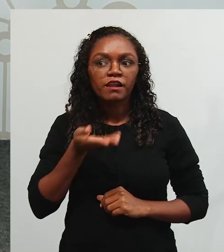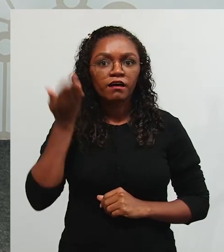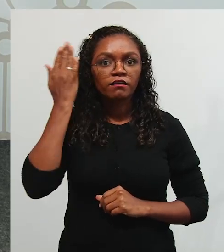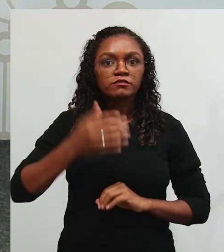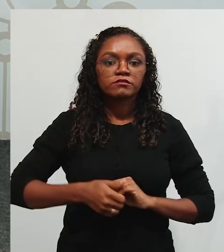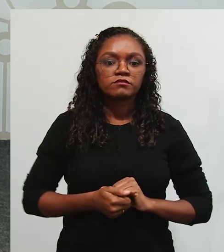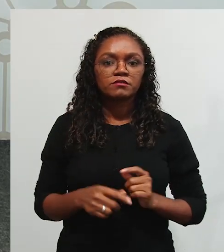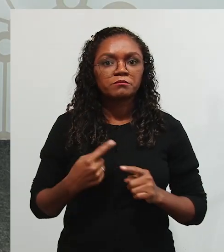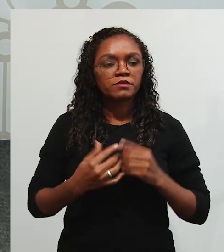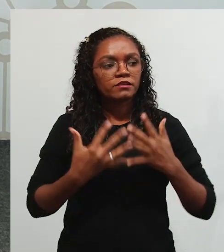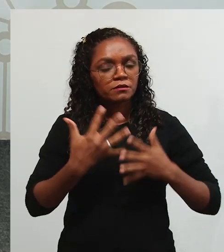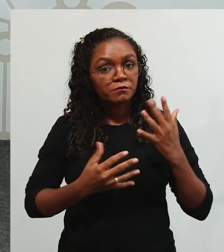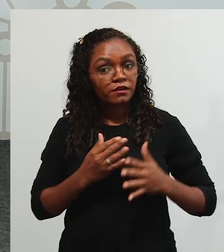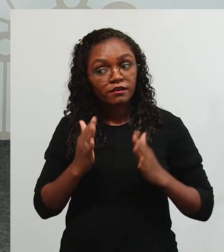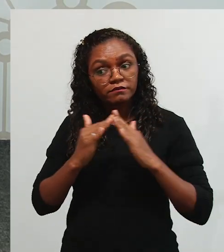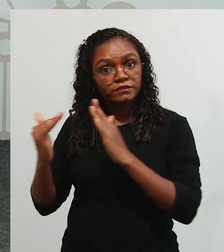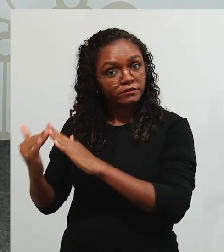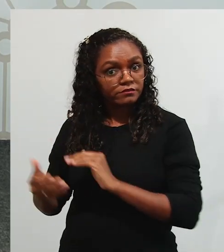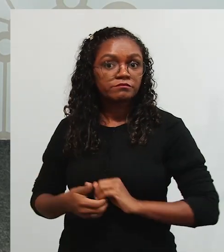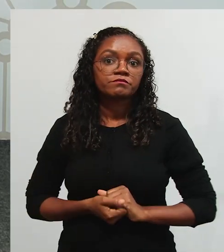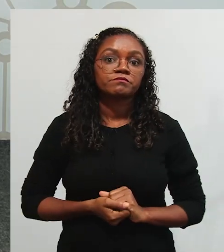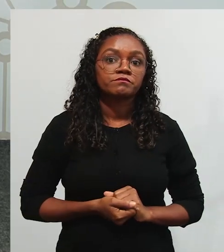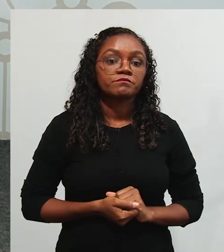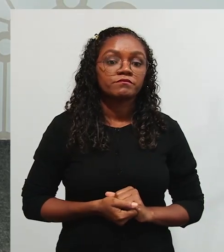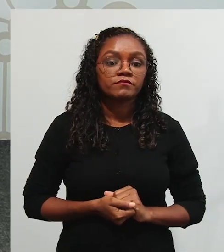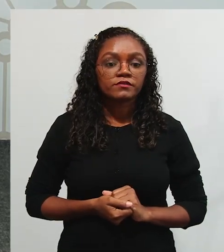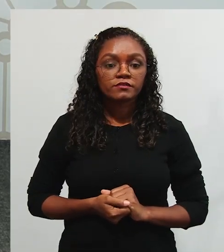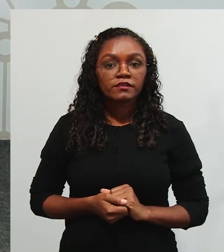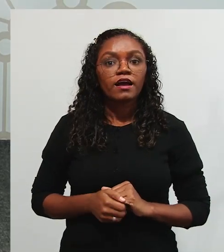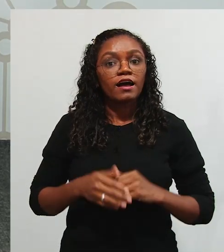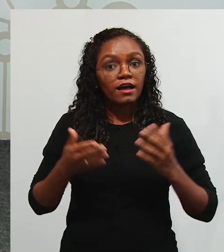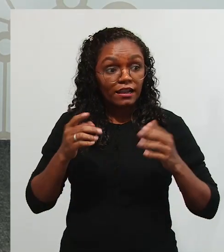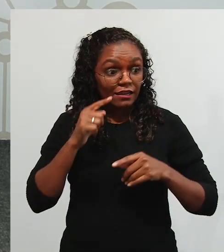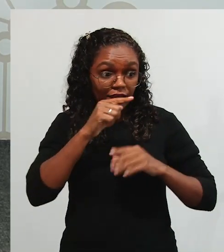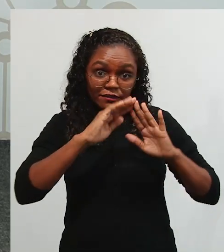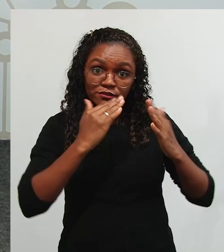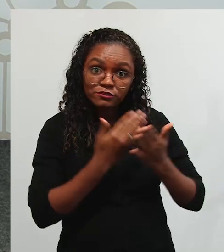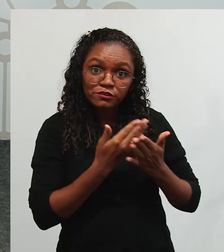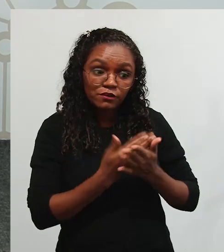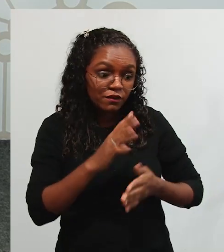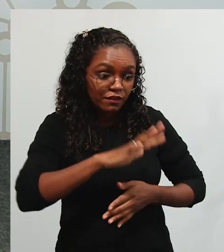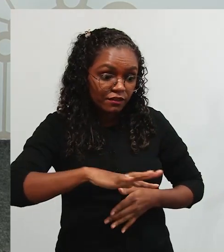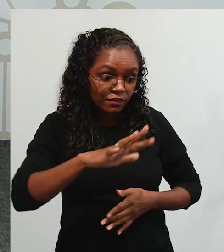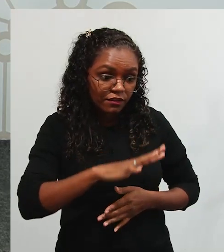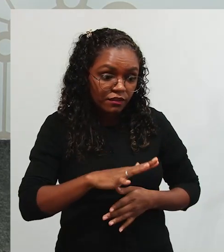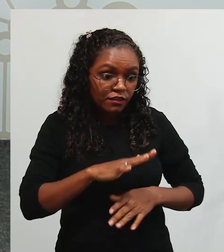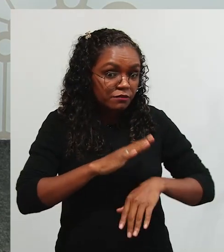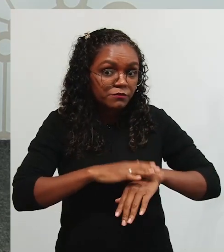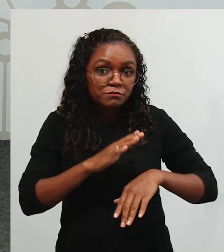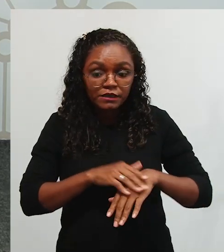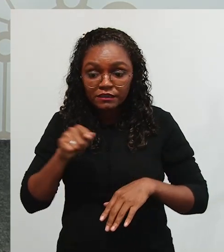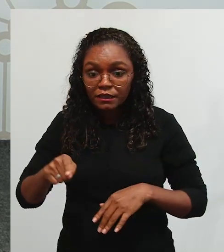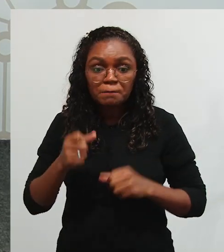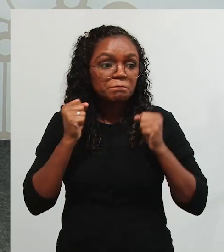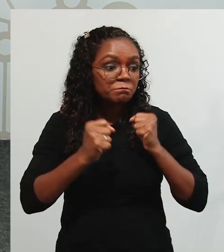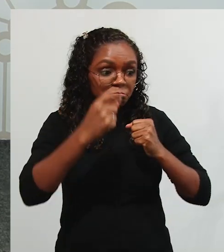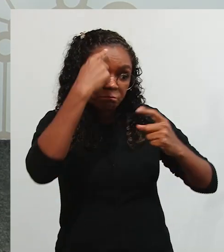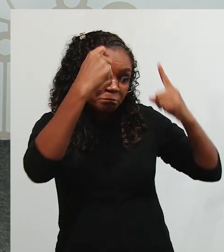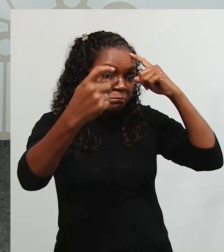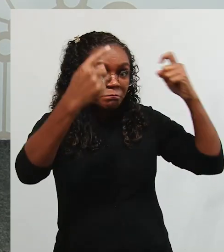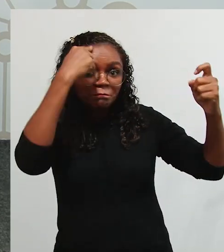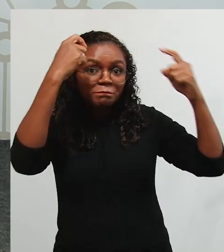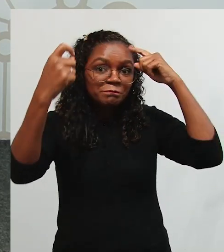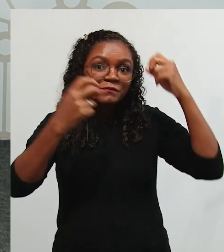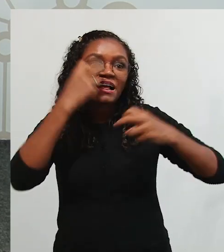vai incomodar aqui o vizinho. E esse é o momento onde ela pode criar, ela pode experimentar, ela pode exercitar